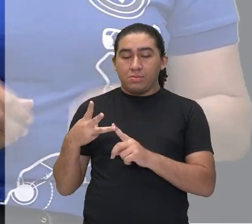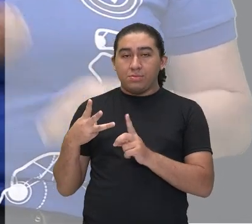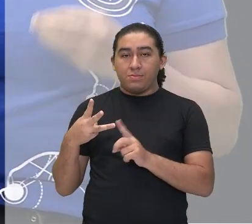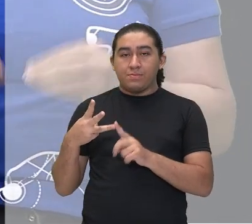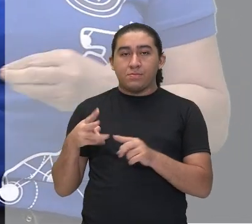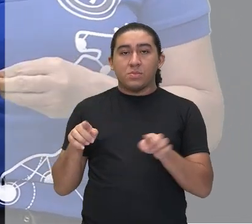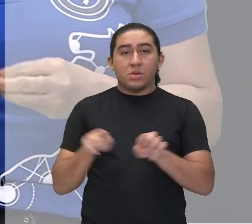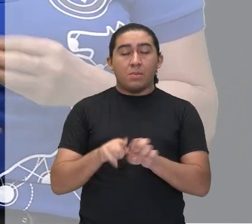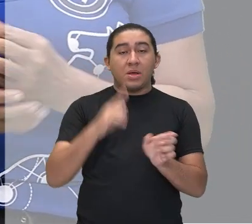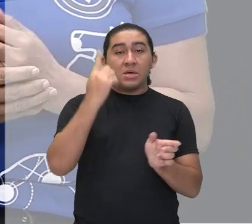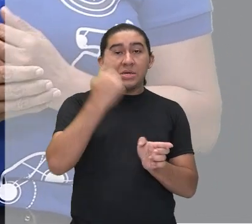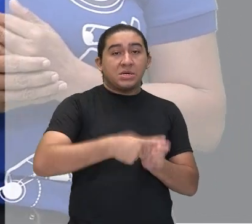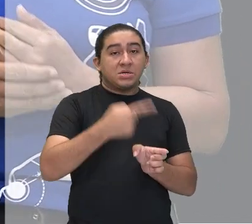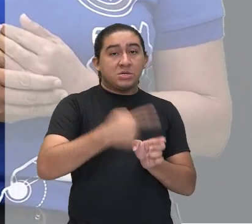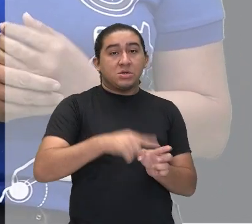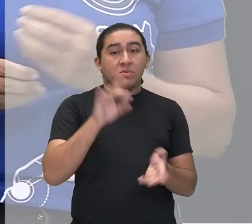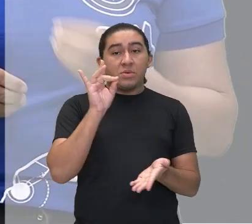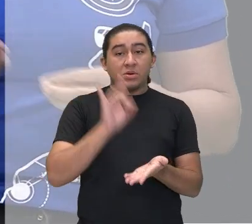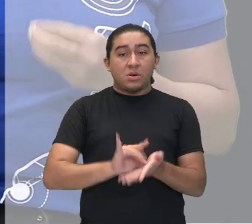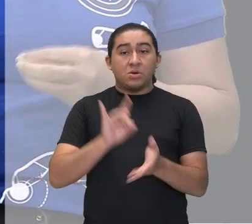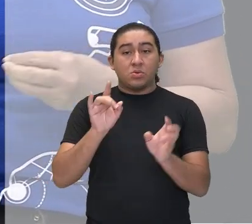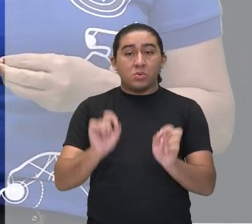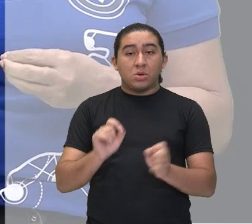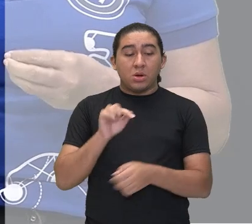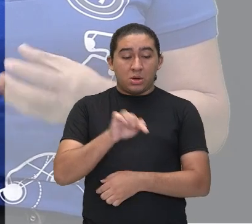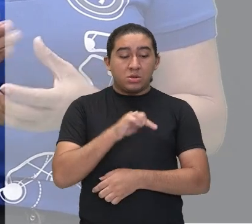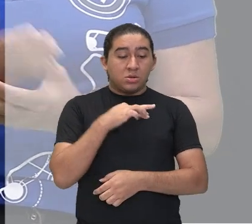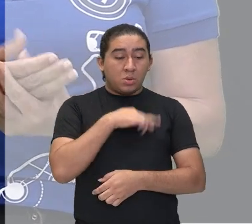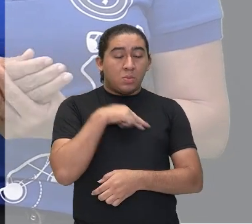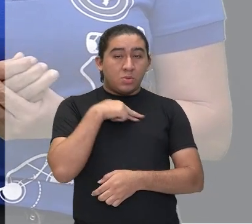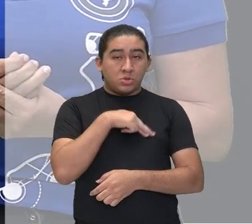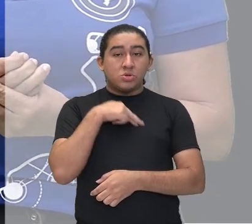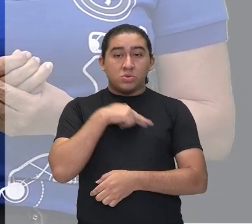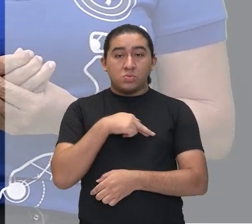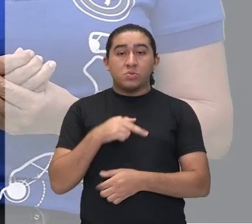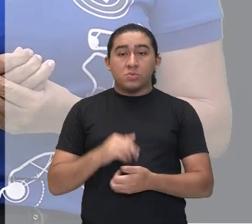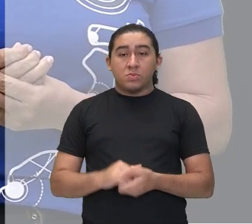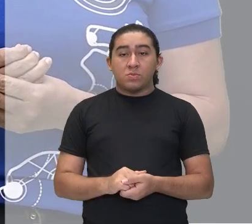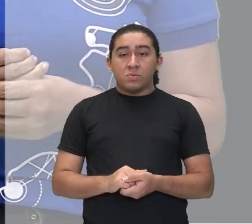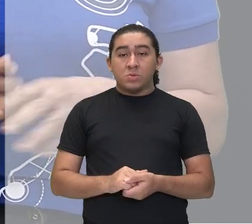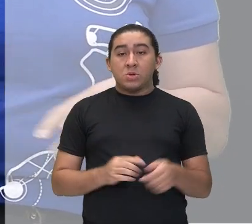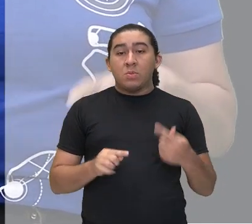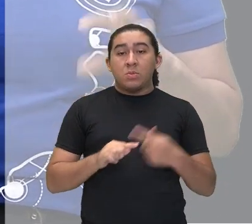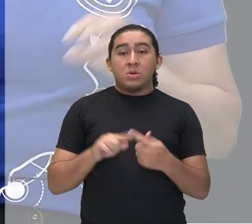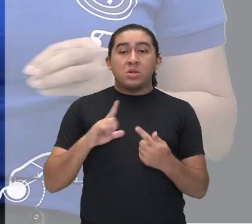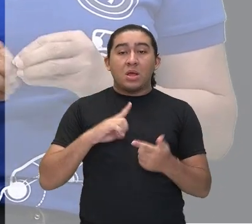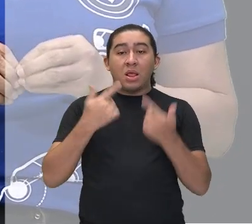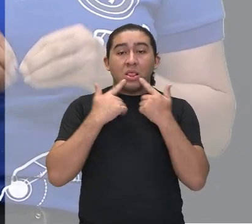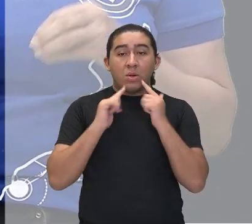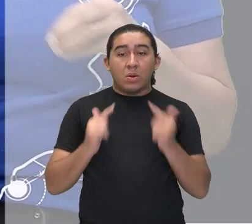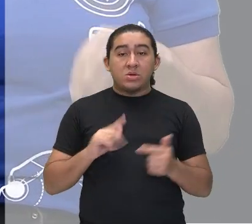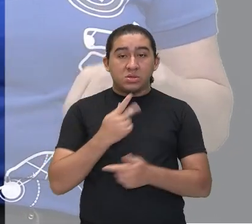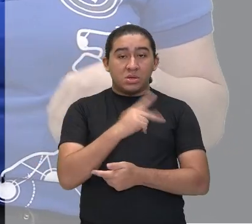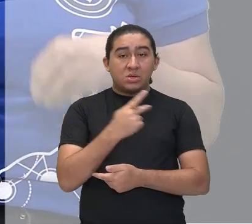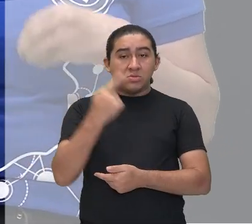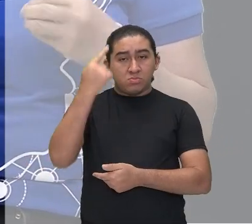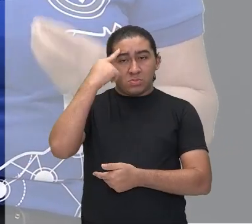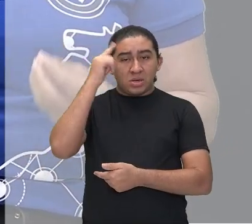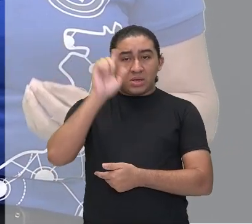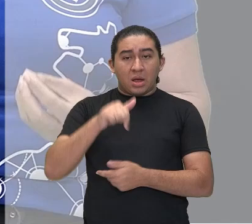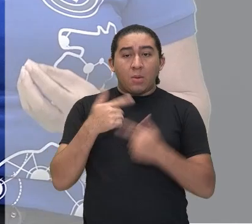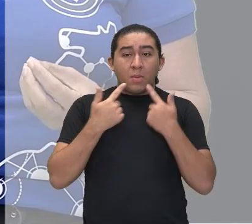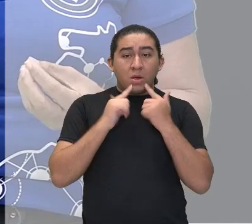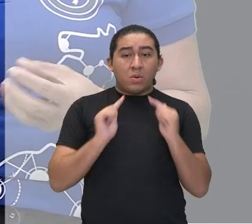critica, né, ou criticava muito os românticos, até pela linguagem. Achava que era uma linguagem